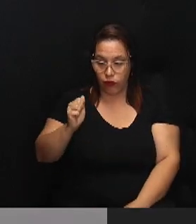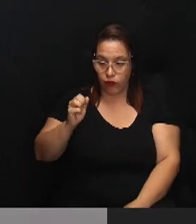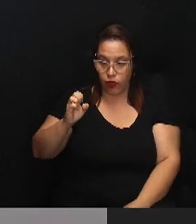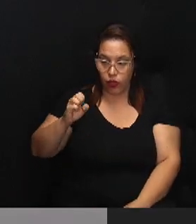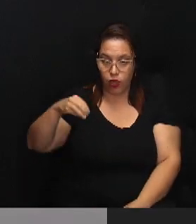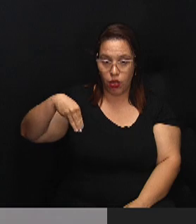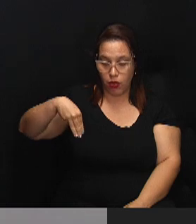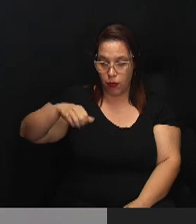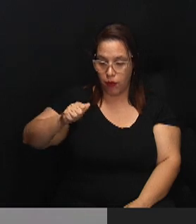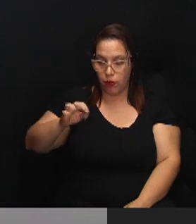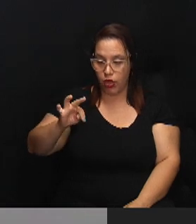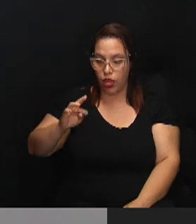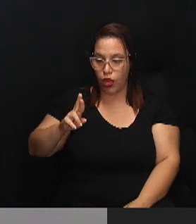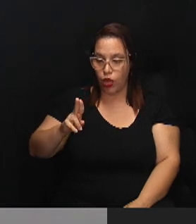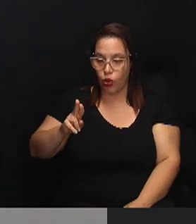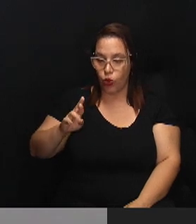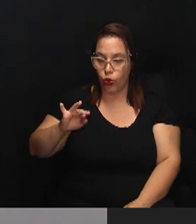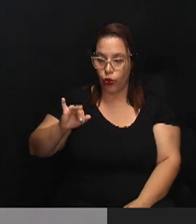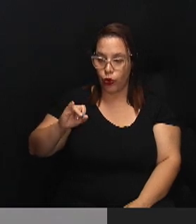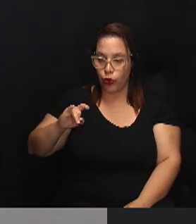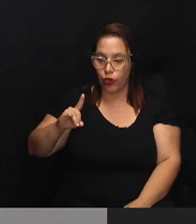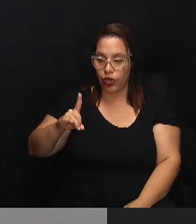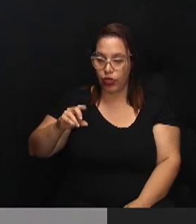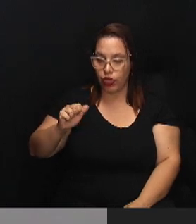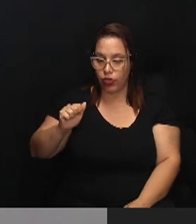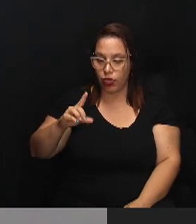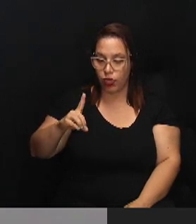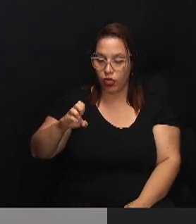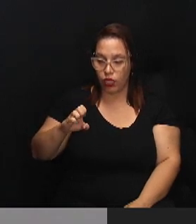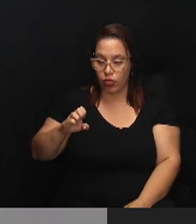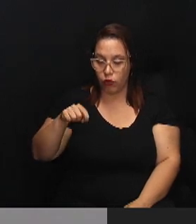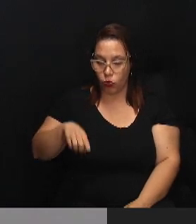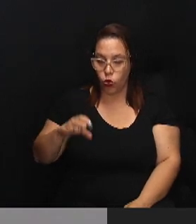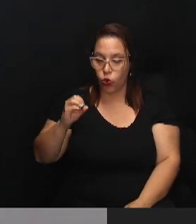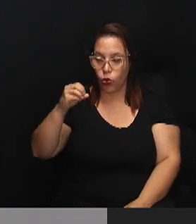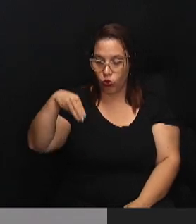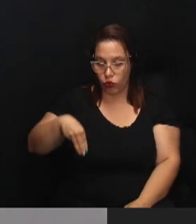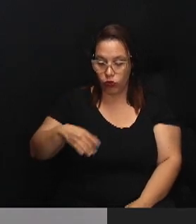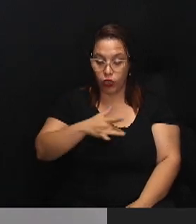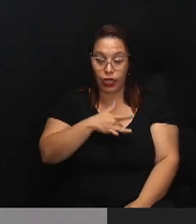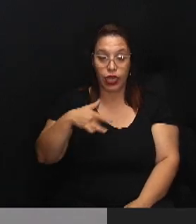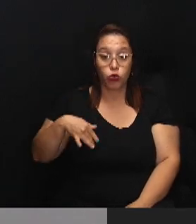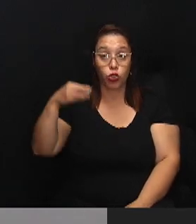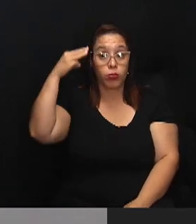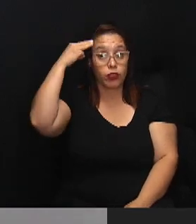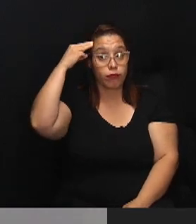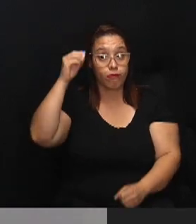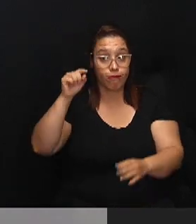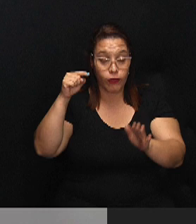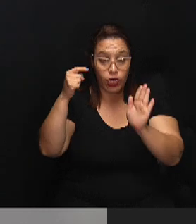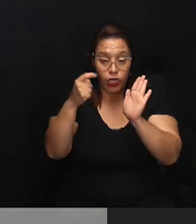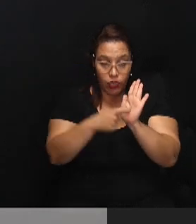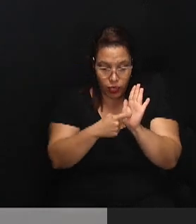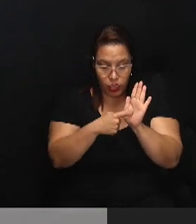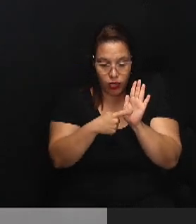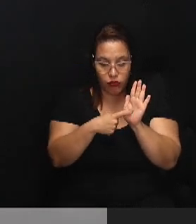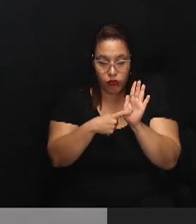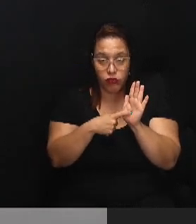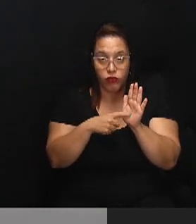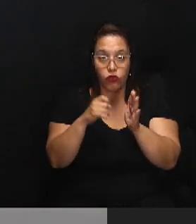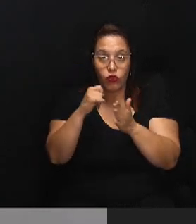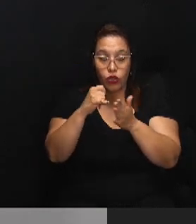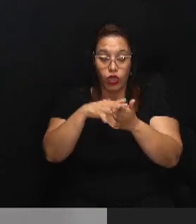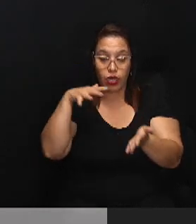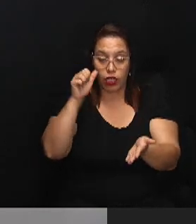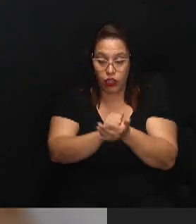www.prematuridade.com. Lá ela vai ao Saúde Mental e tem um link. Clicou no link, se